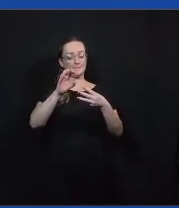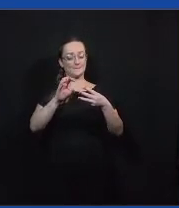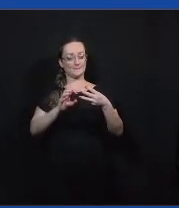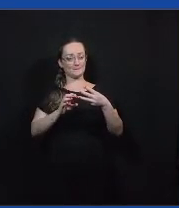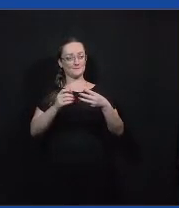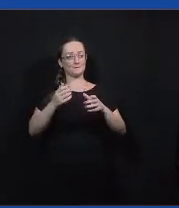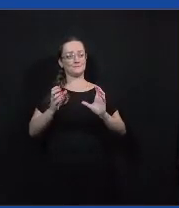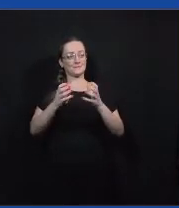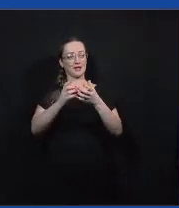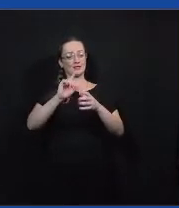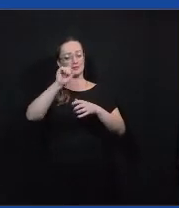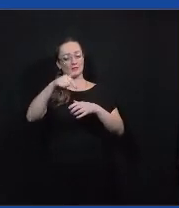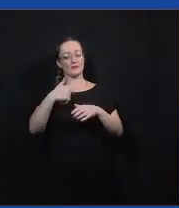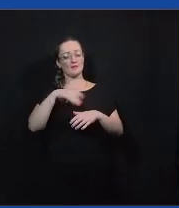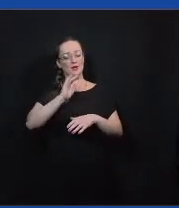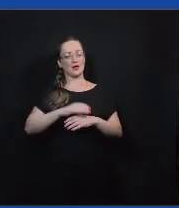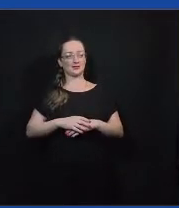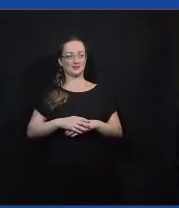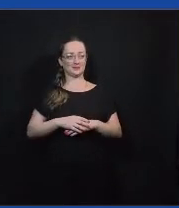daqui a pouco a gente fala um pouquinho mais deles.